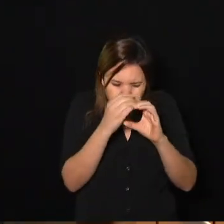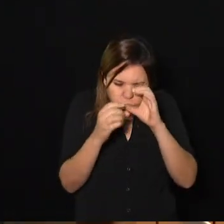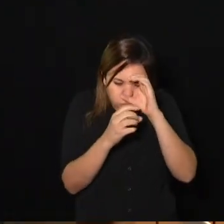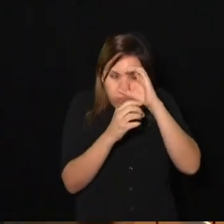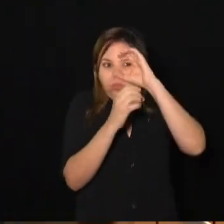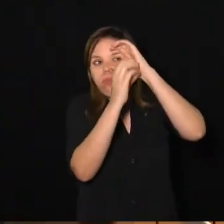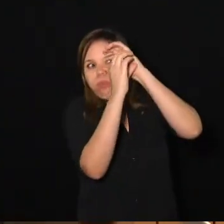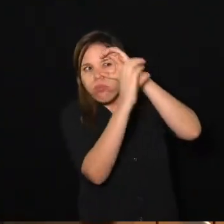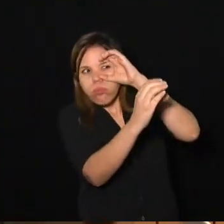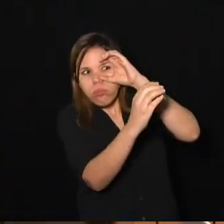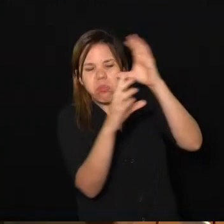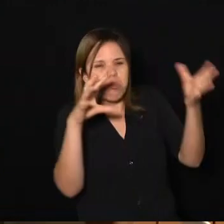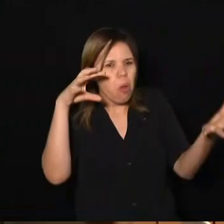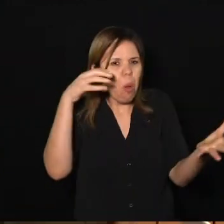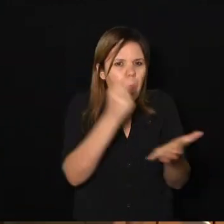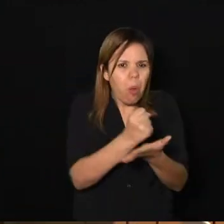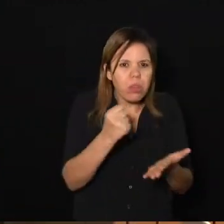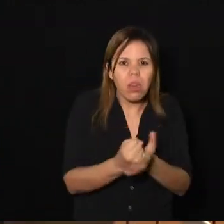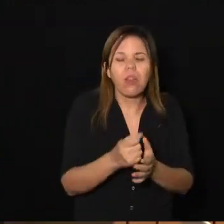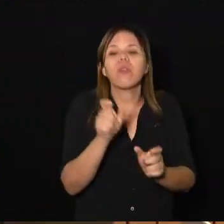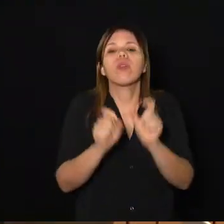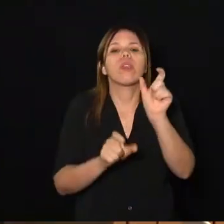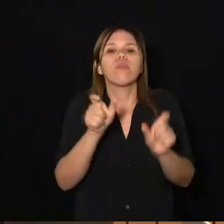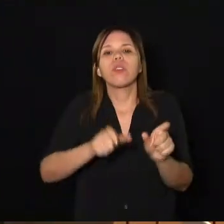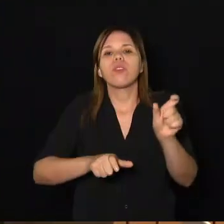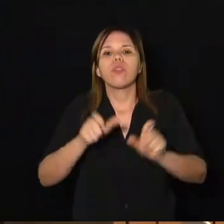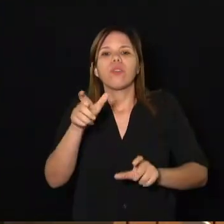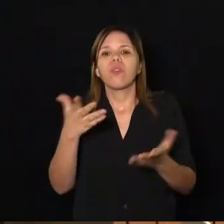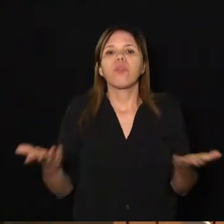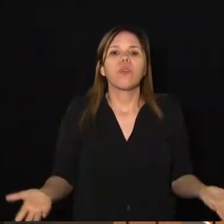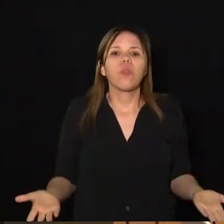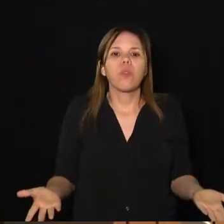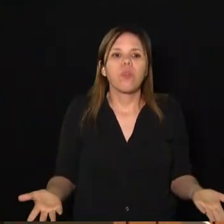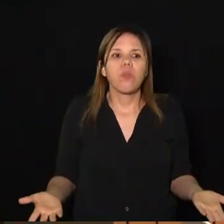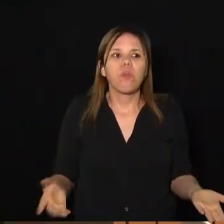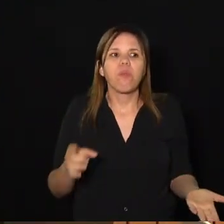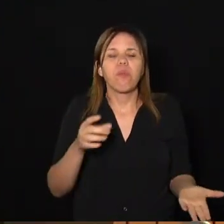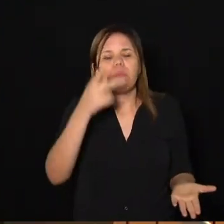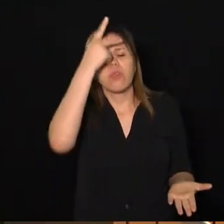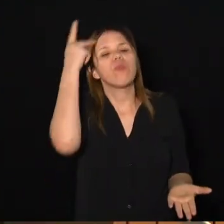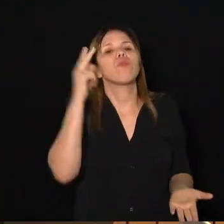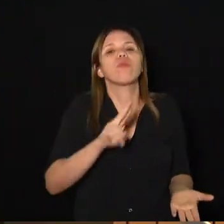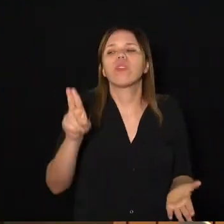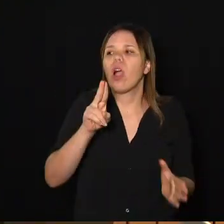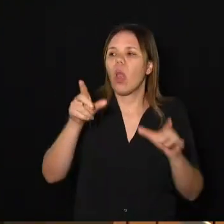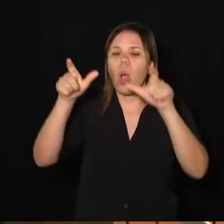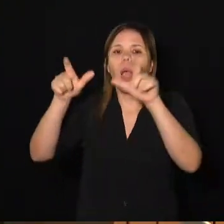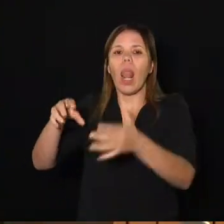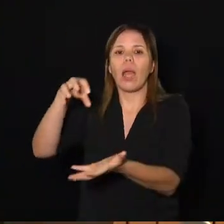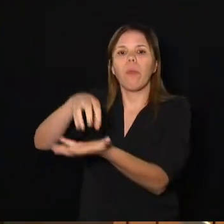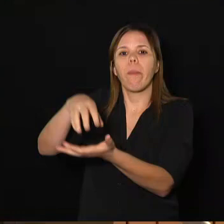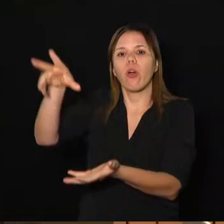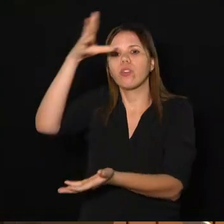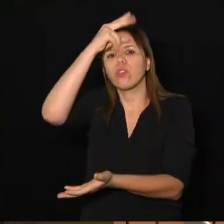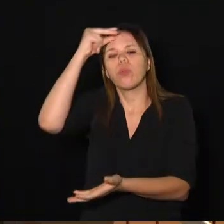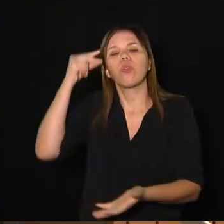contrataria compraria faria uma contratação de autorrefrator colocaria nos portos de saúde não tinha mais problema